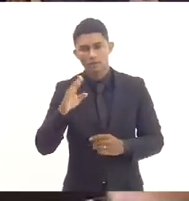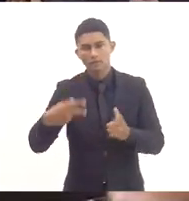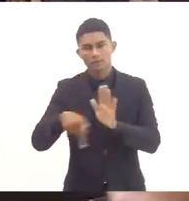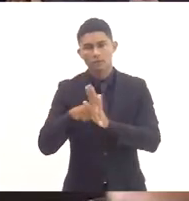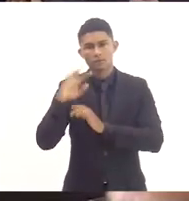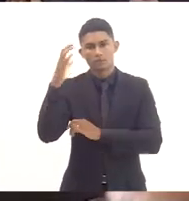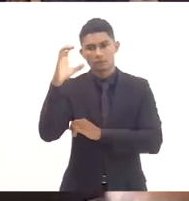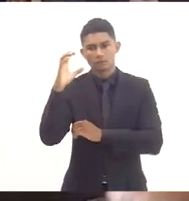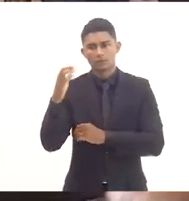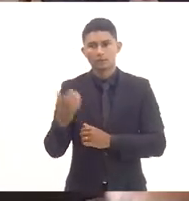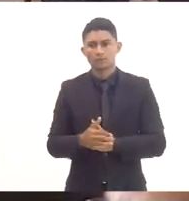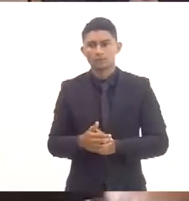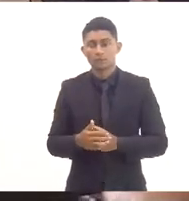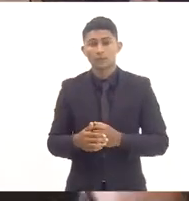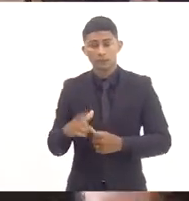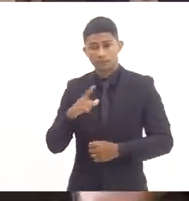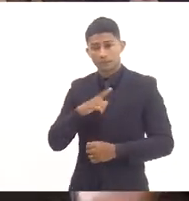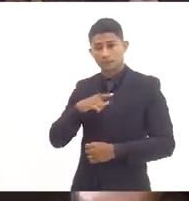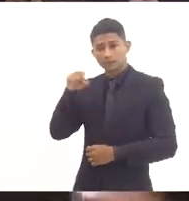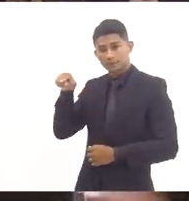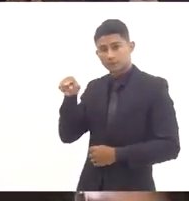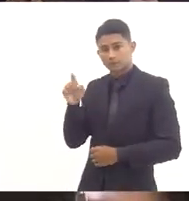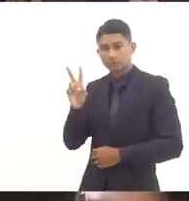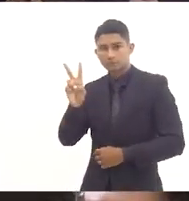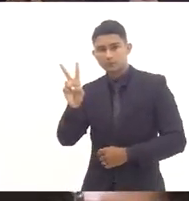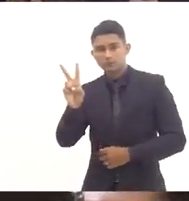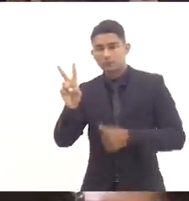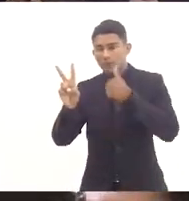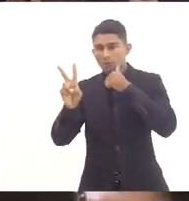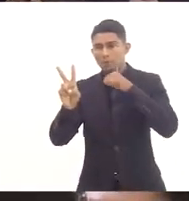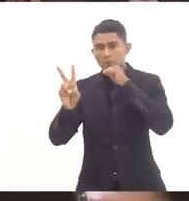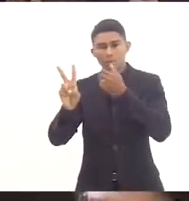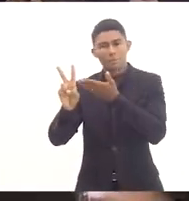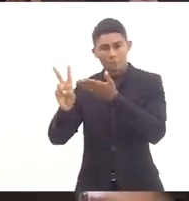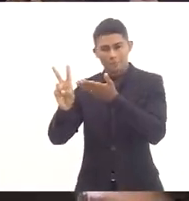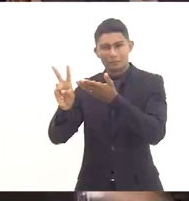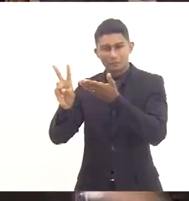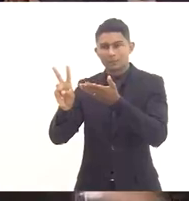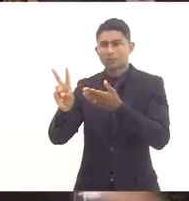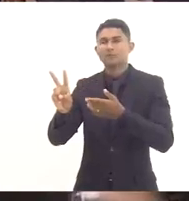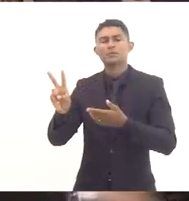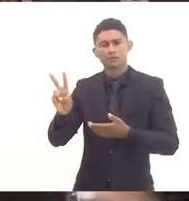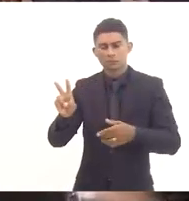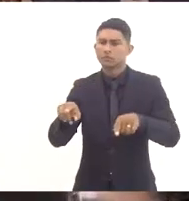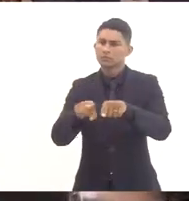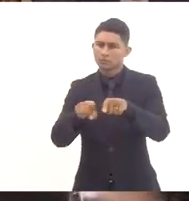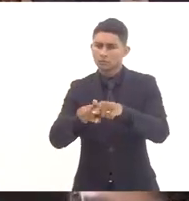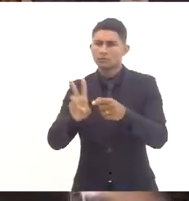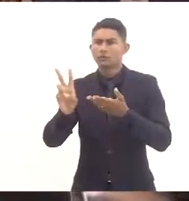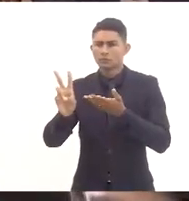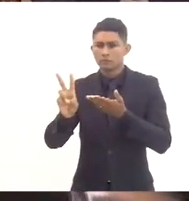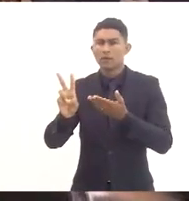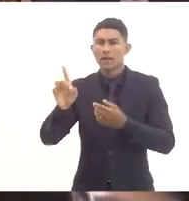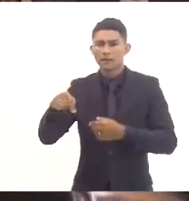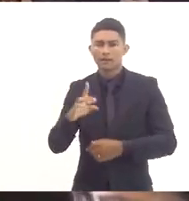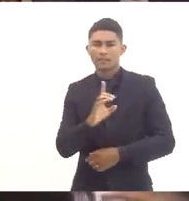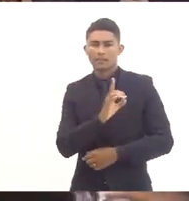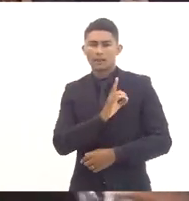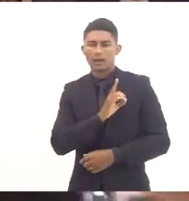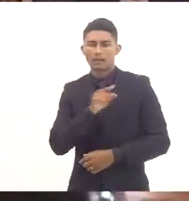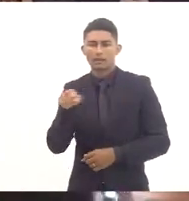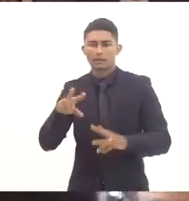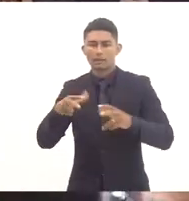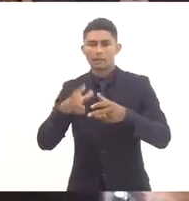estou aqui com duas mães também mães atípicas né E são minha e da